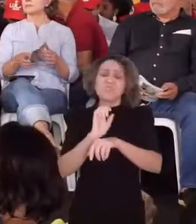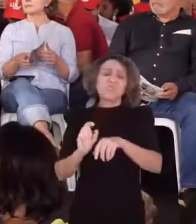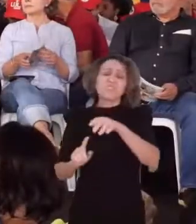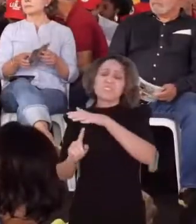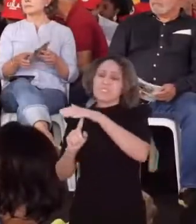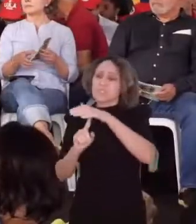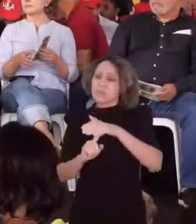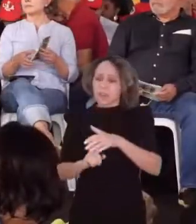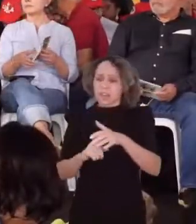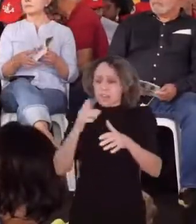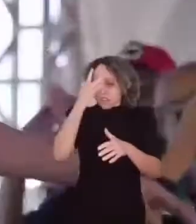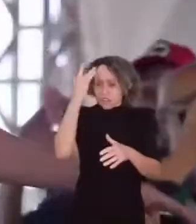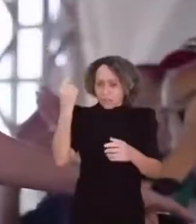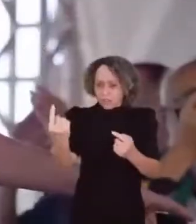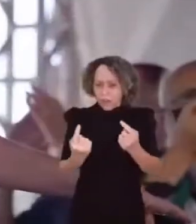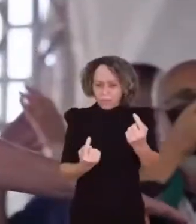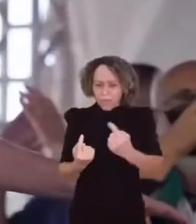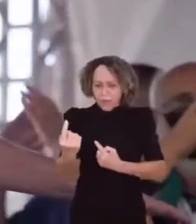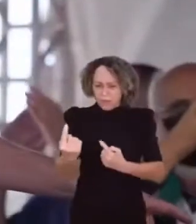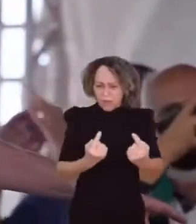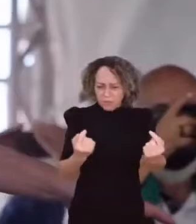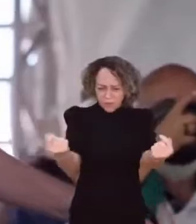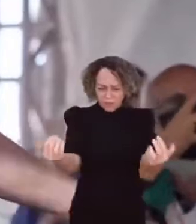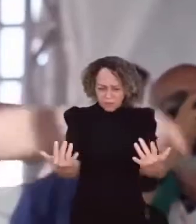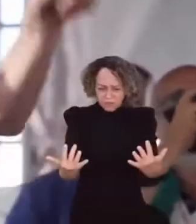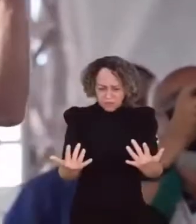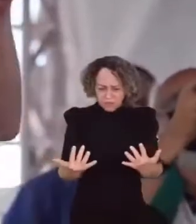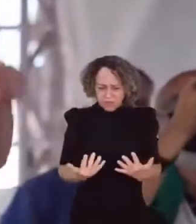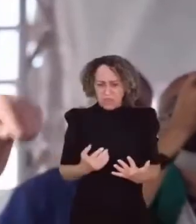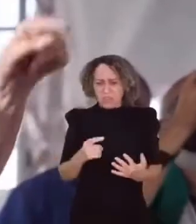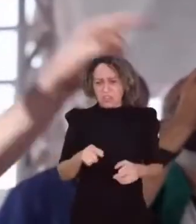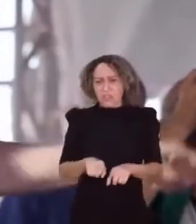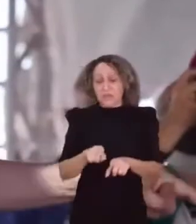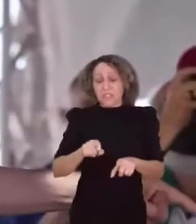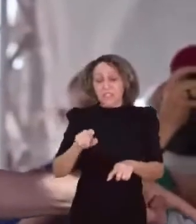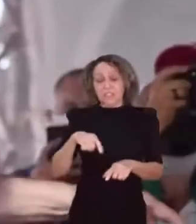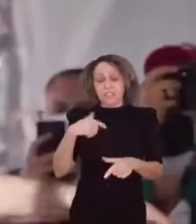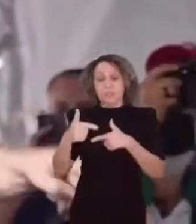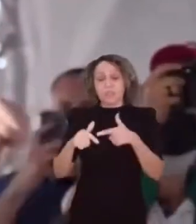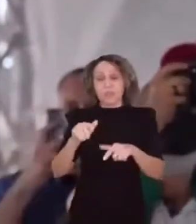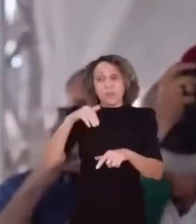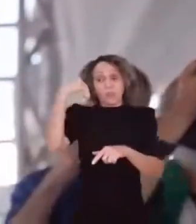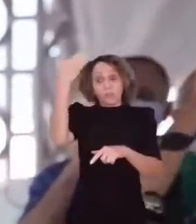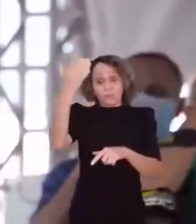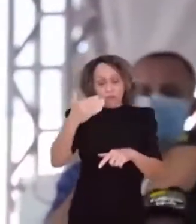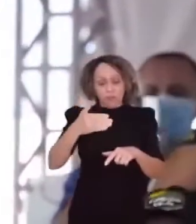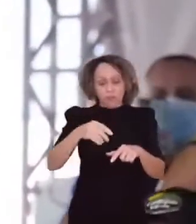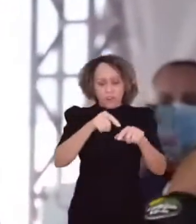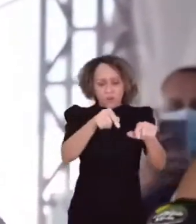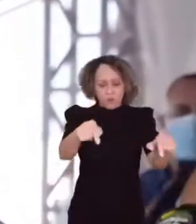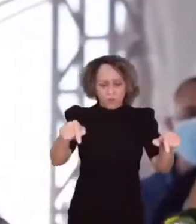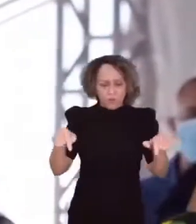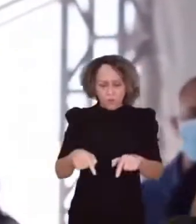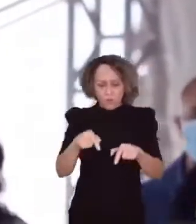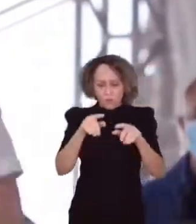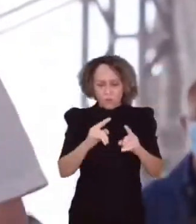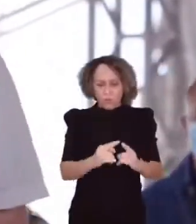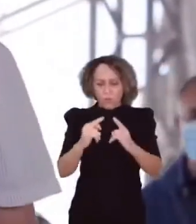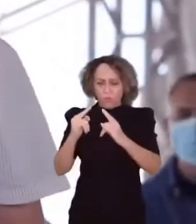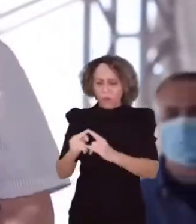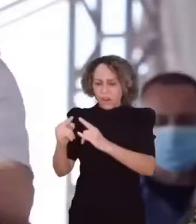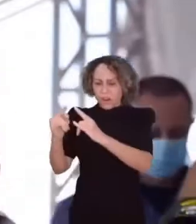outras trincheiras fora do assentamento. Mas são tão importantes quanto vocês no